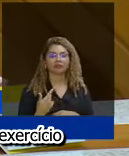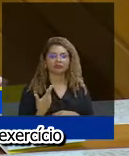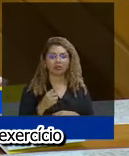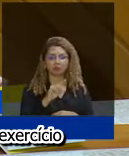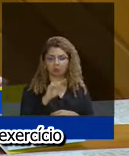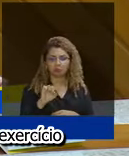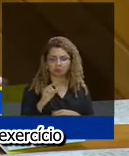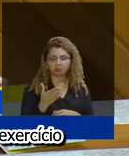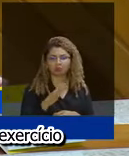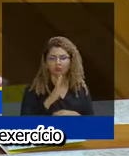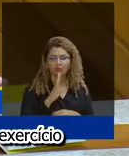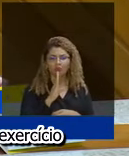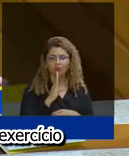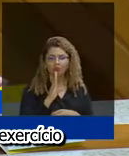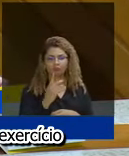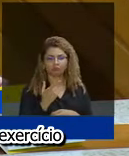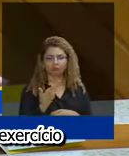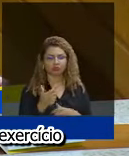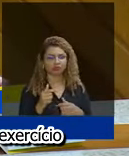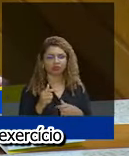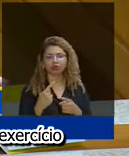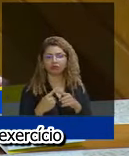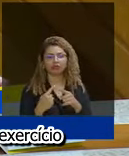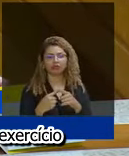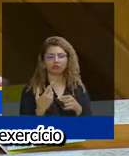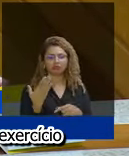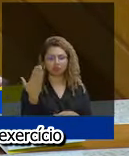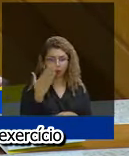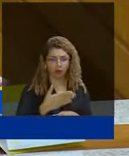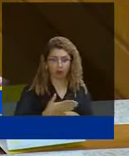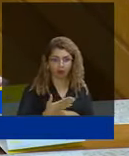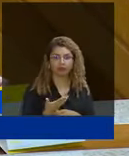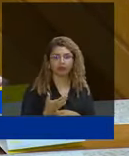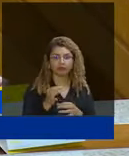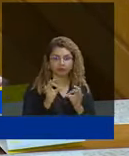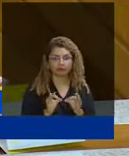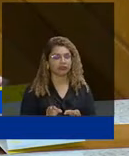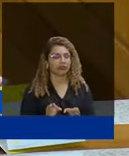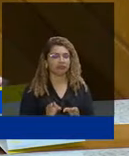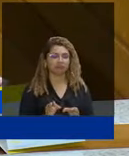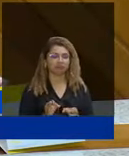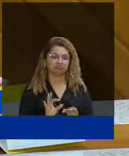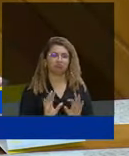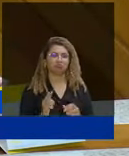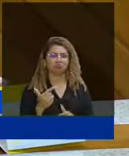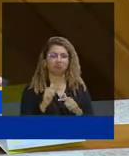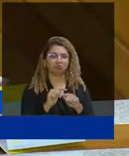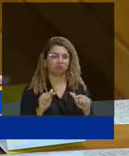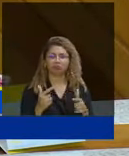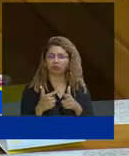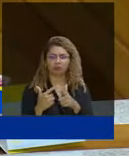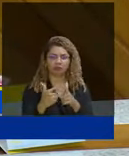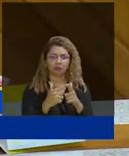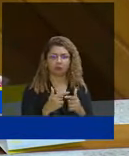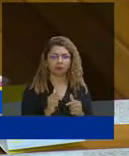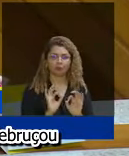na publicação impugnada, a qual se resume ao mero exercício da liberdade de expressão. Por